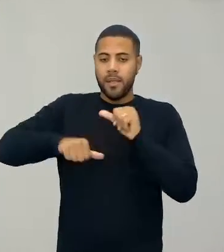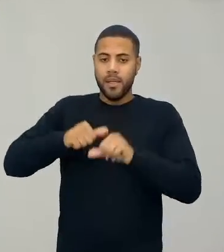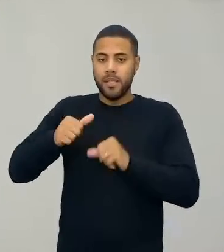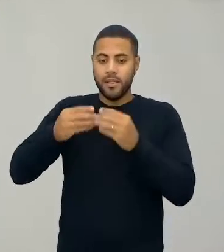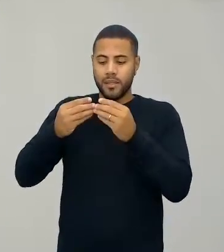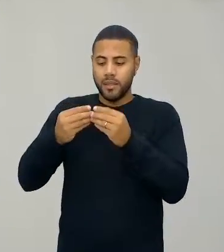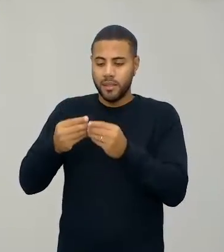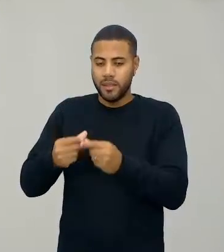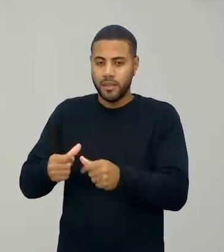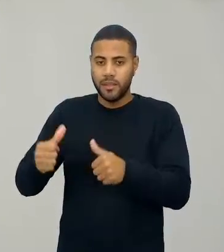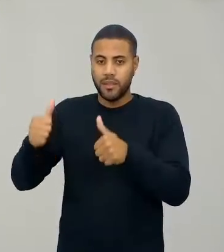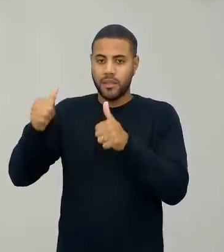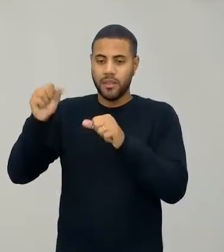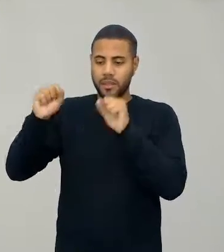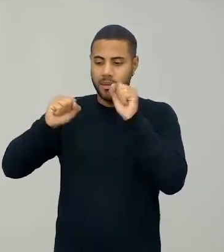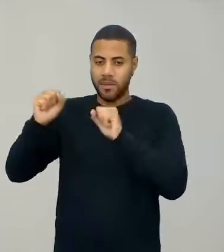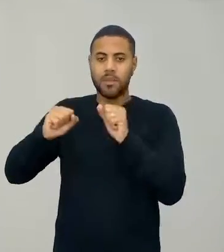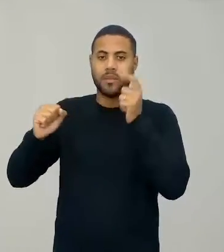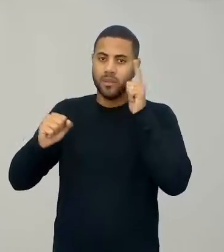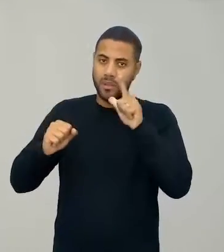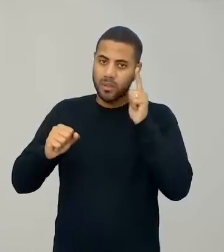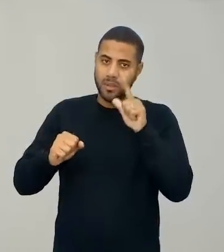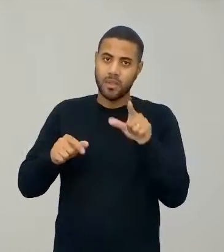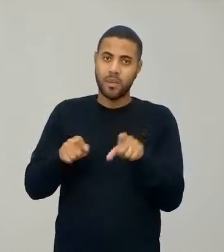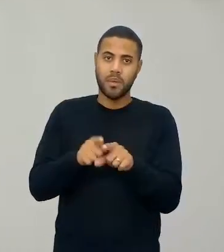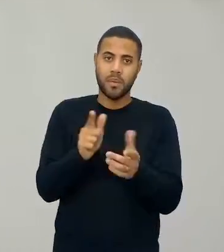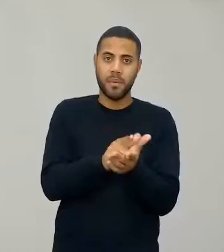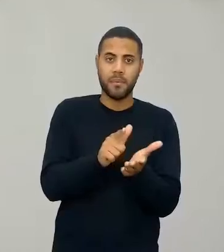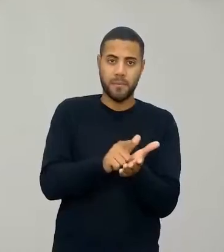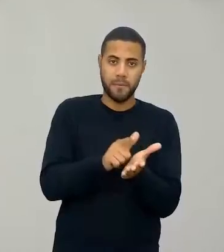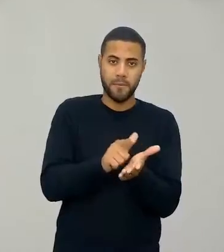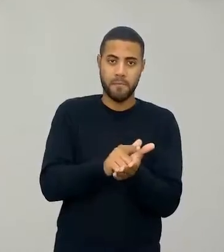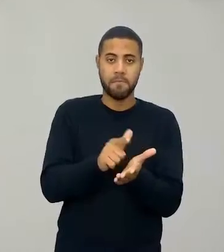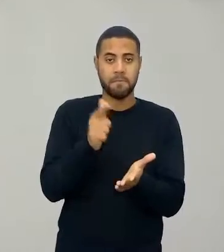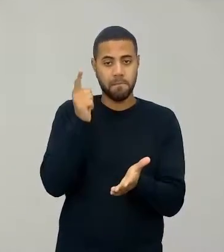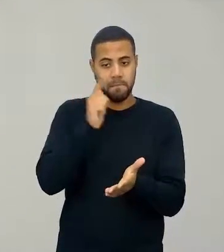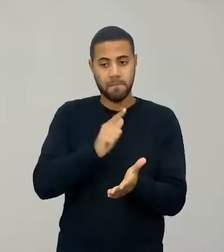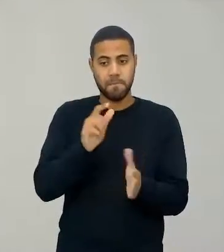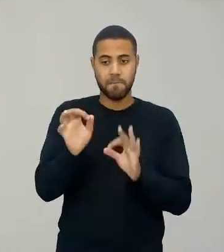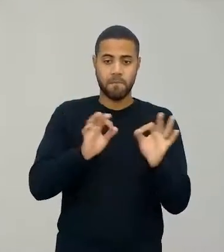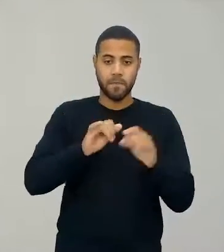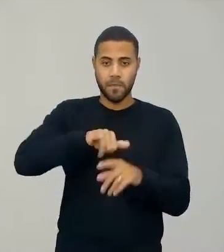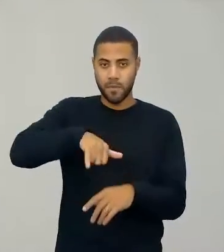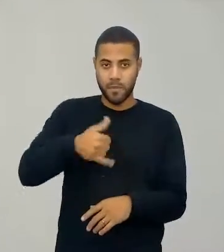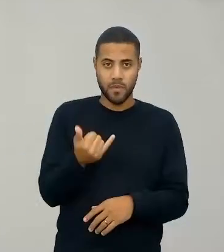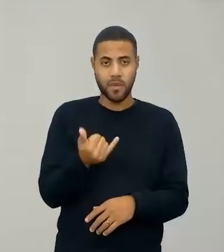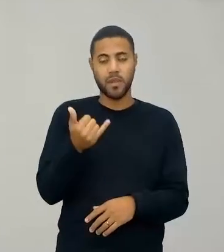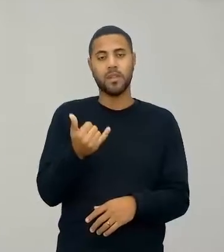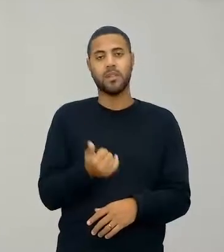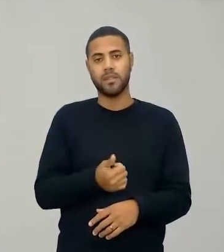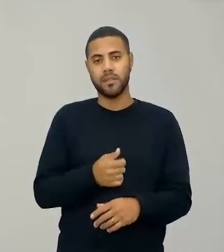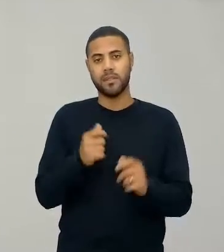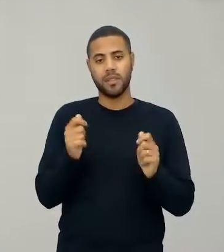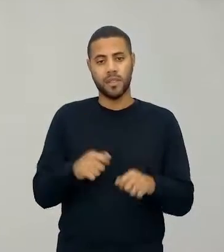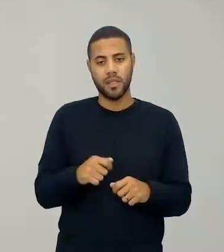depois que passar pela indústria novamente, né? Aquele papelão, né? Eu posso aproveitar para fazer papel,